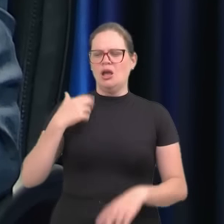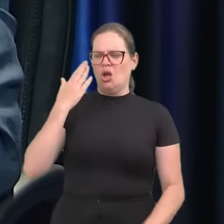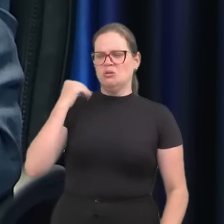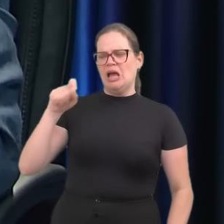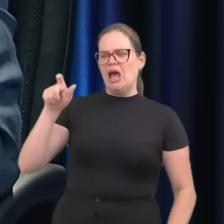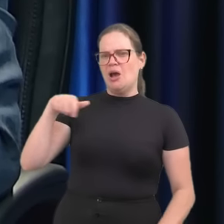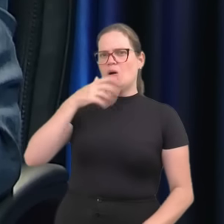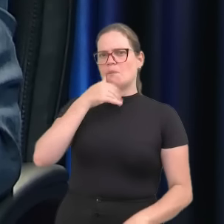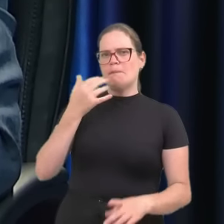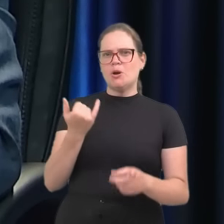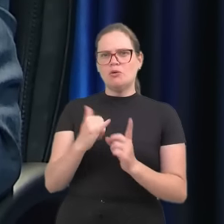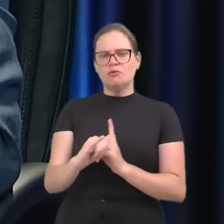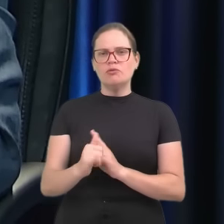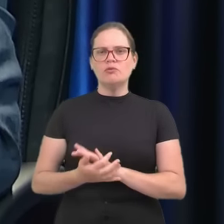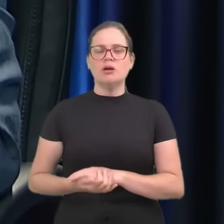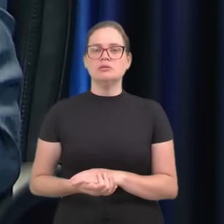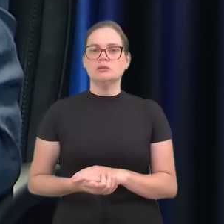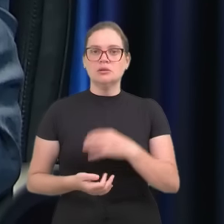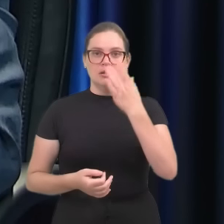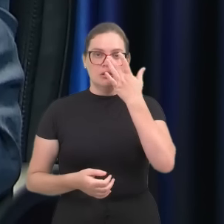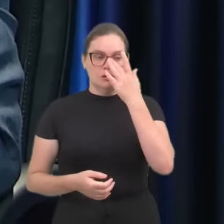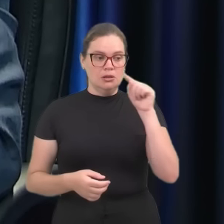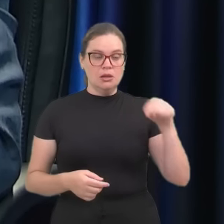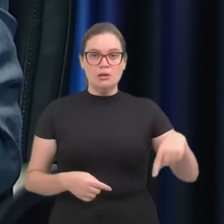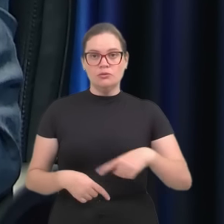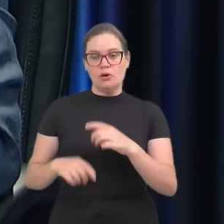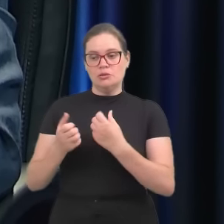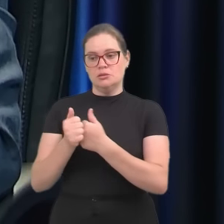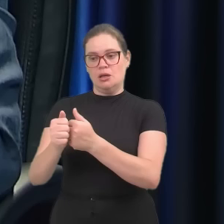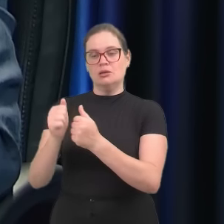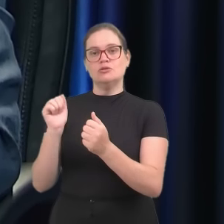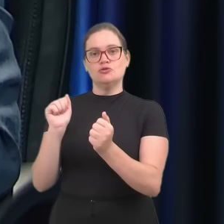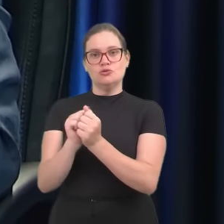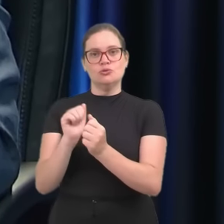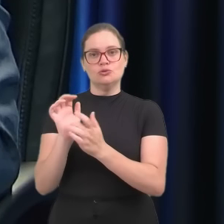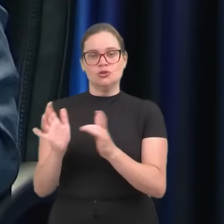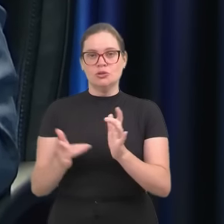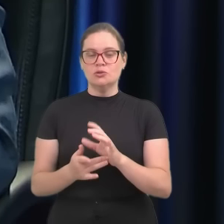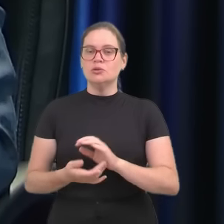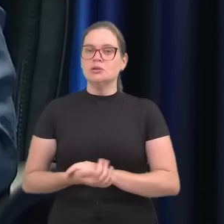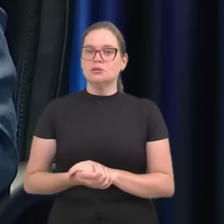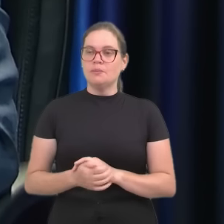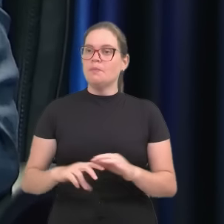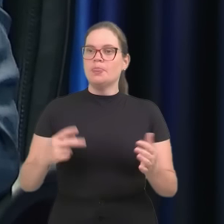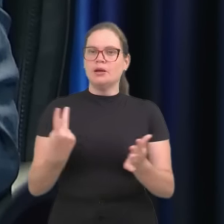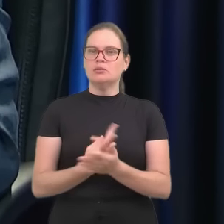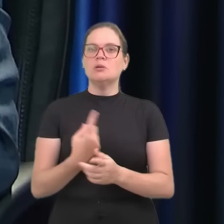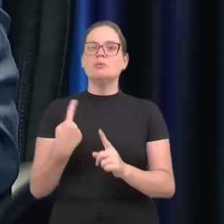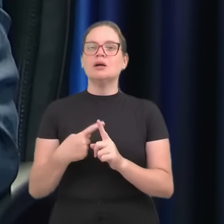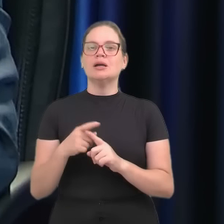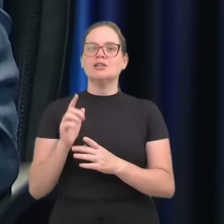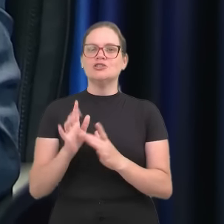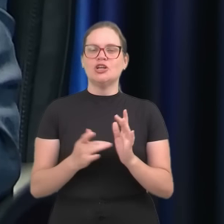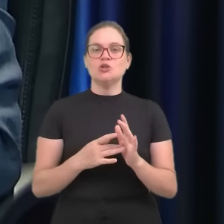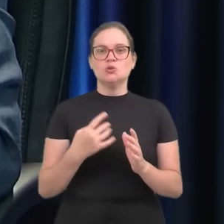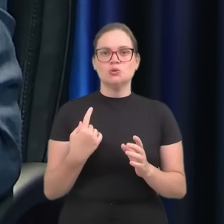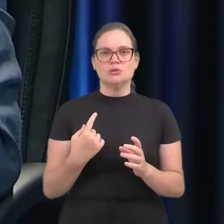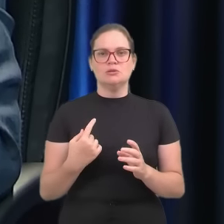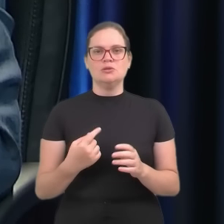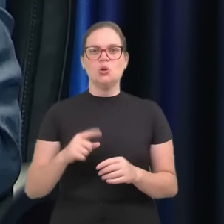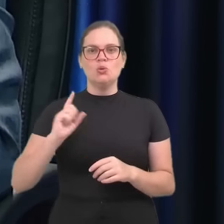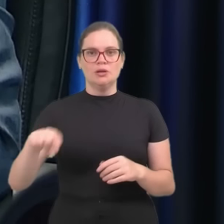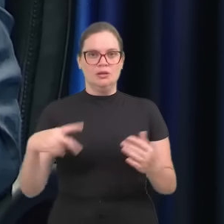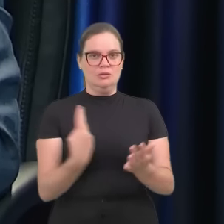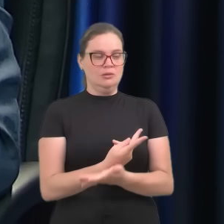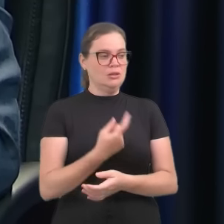eu voltei a ver, eu sei que ele é um profeta, né? E ele se tornou um discípulo de Jesus. Tanto